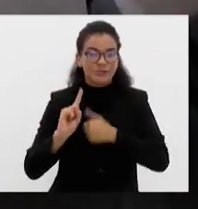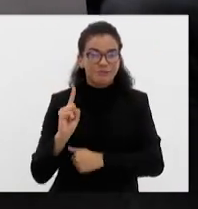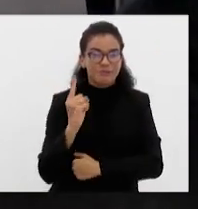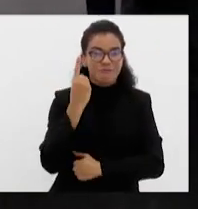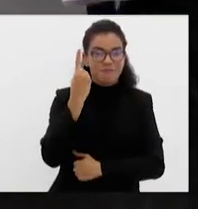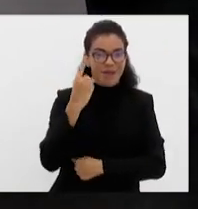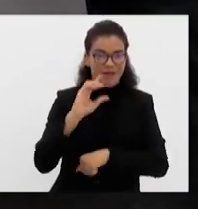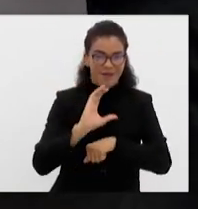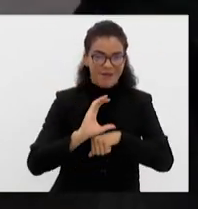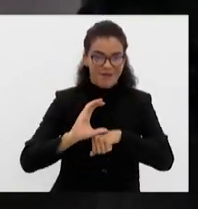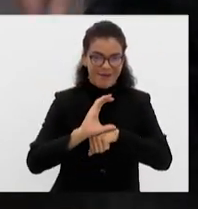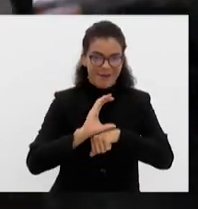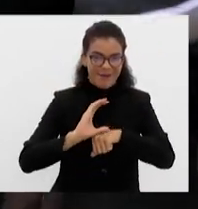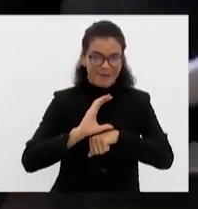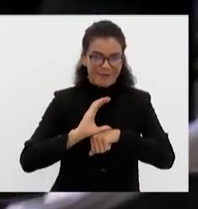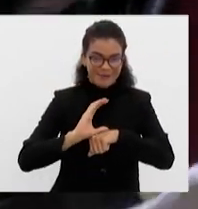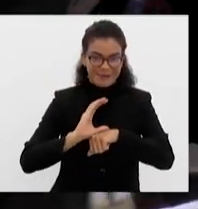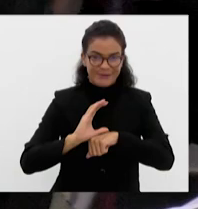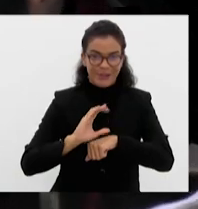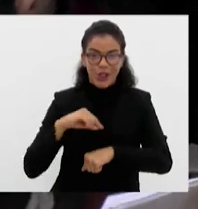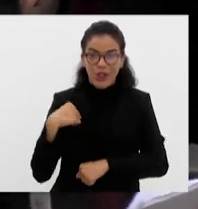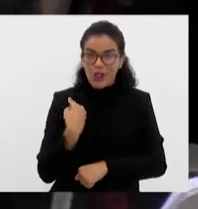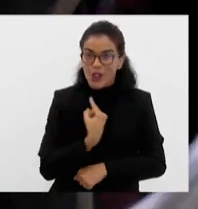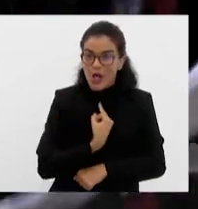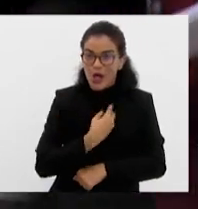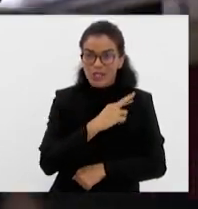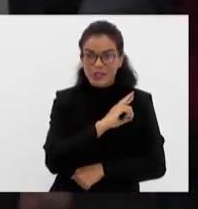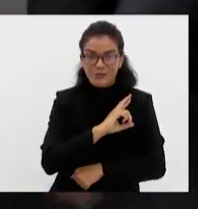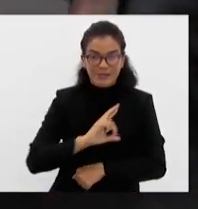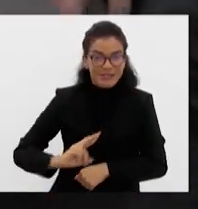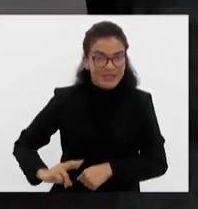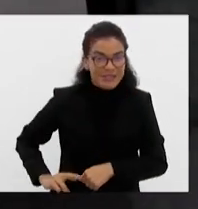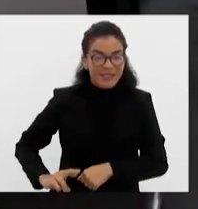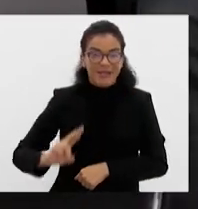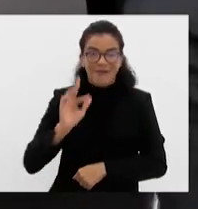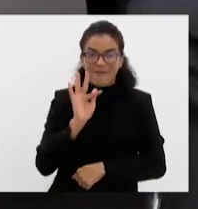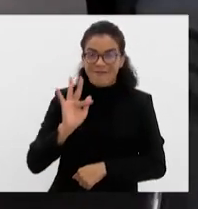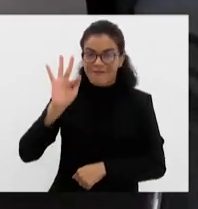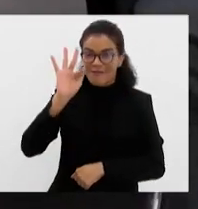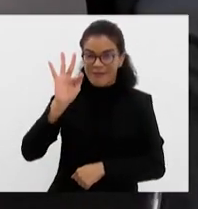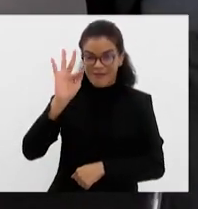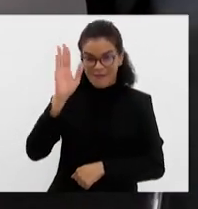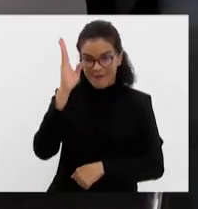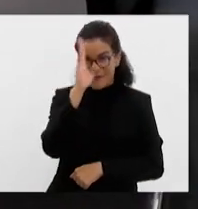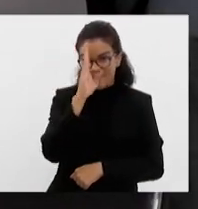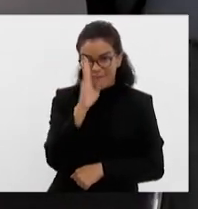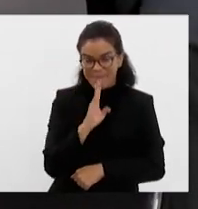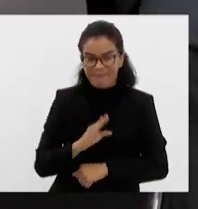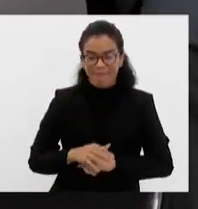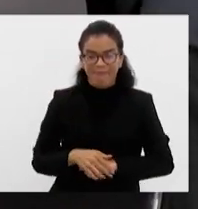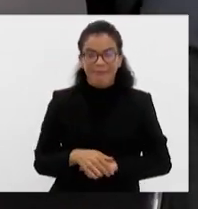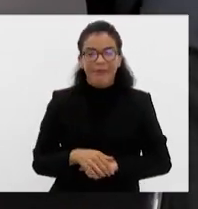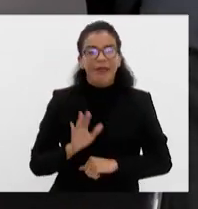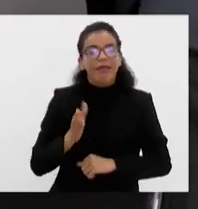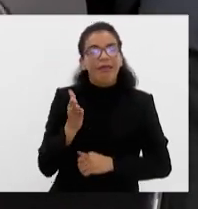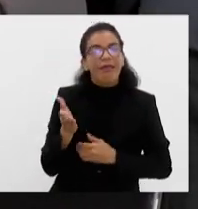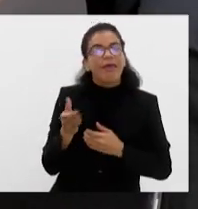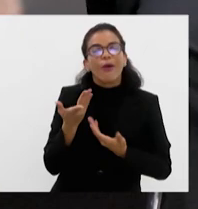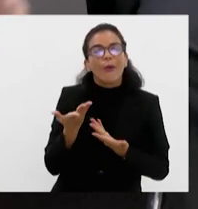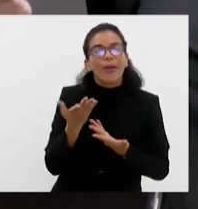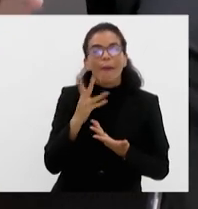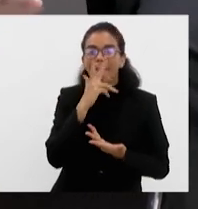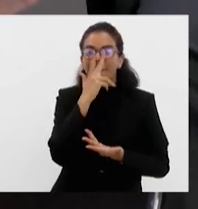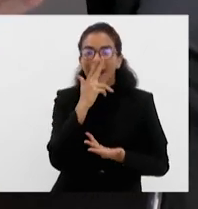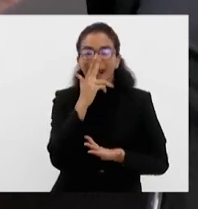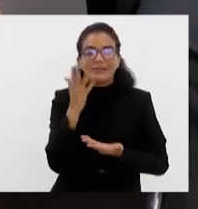da República. Nós somos a República Federativa do Brasil. E a União trata o Estado do Rio de Janeiro, não é